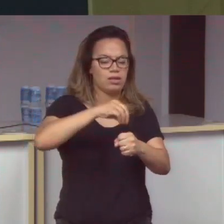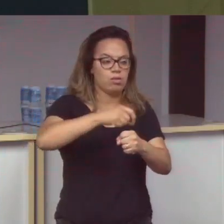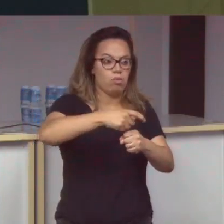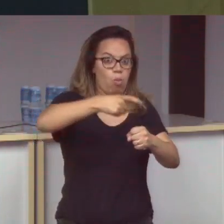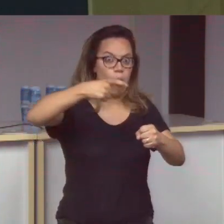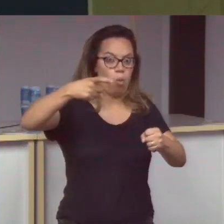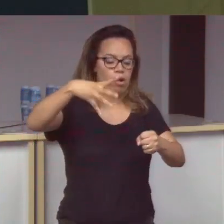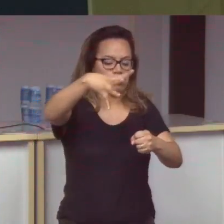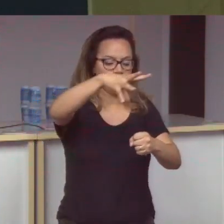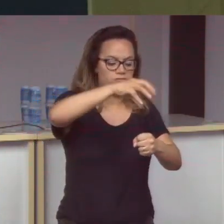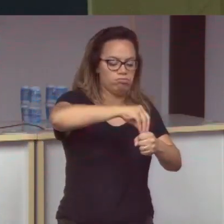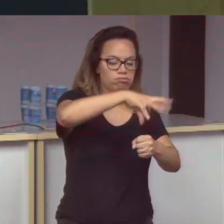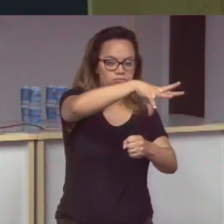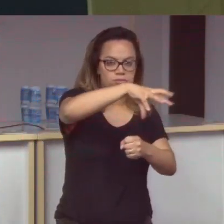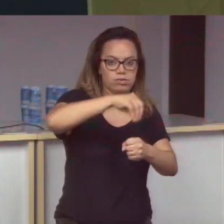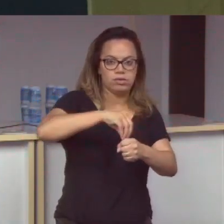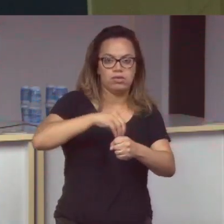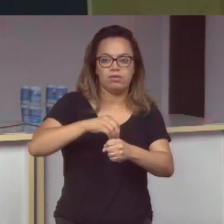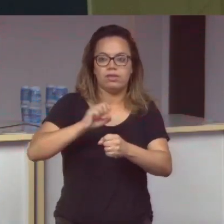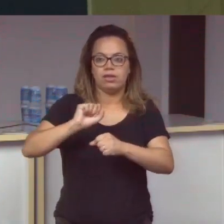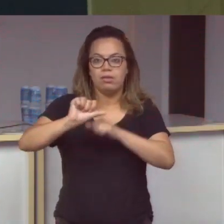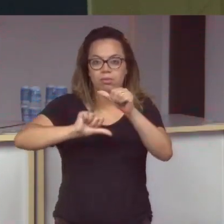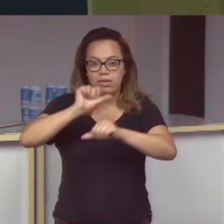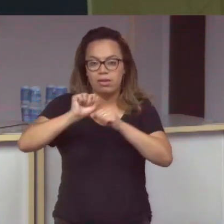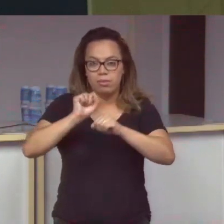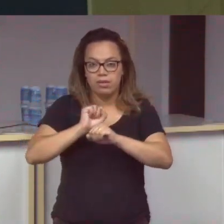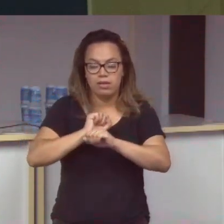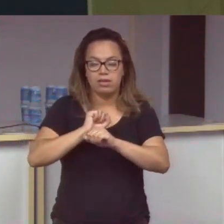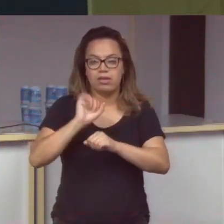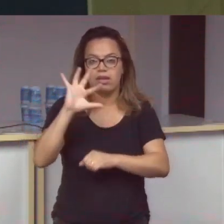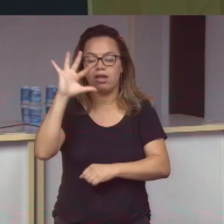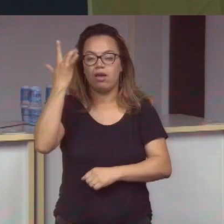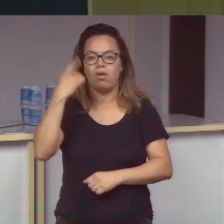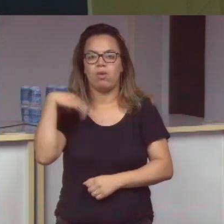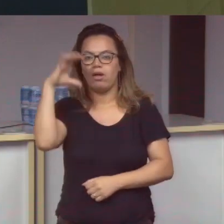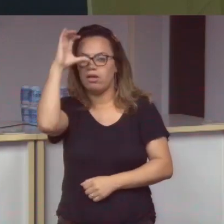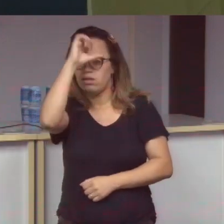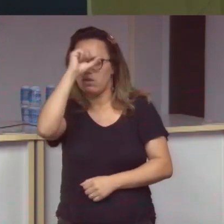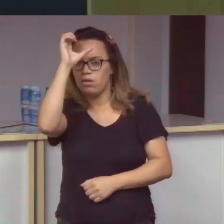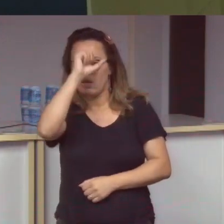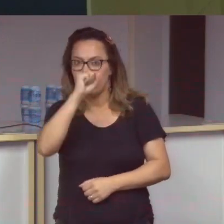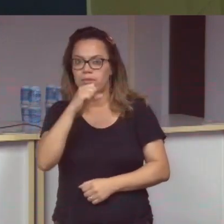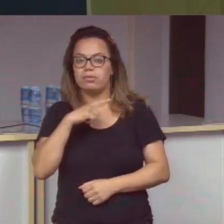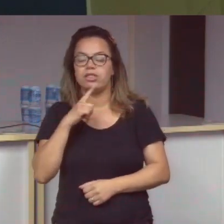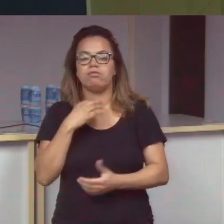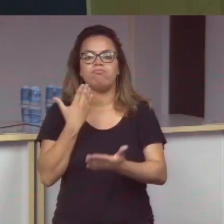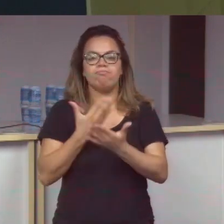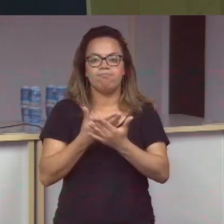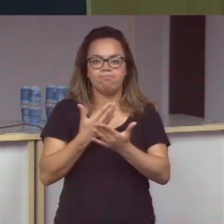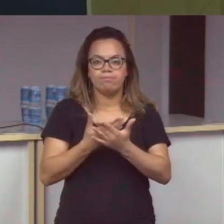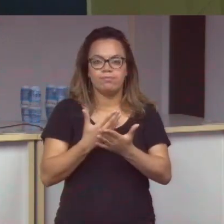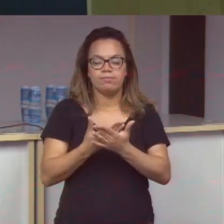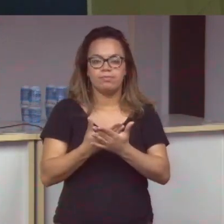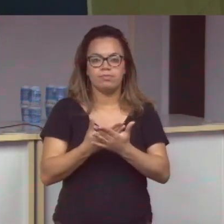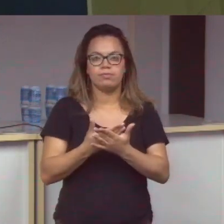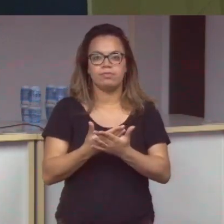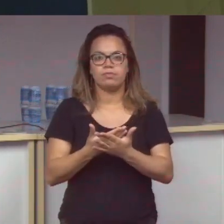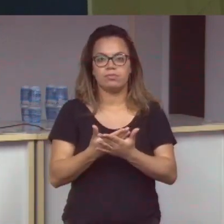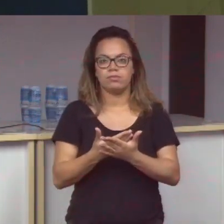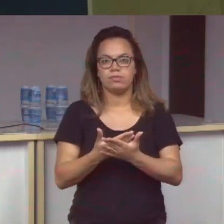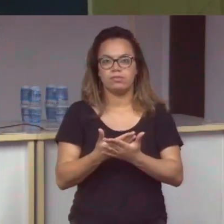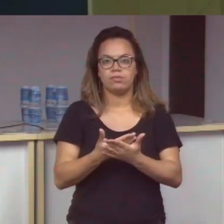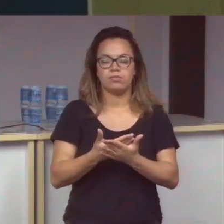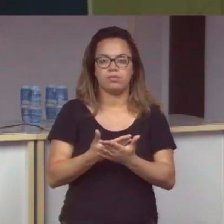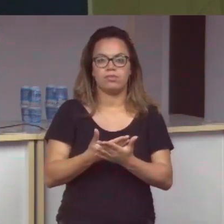num contexto, outro no outro contexto. Eu aprendo, sim, lições com as